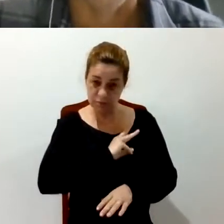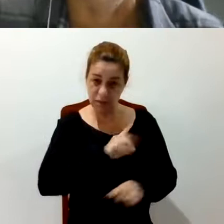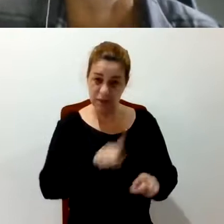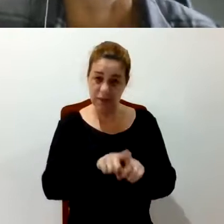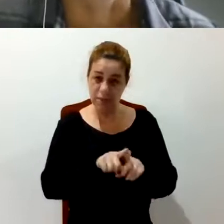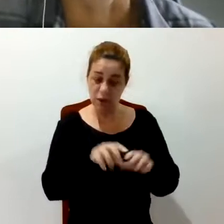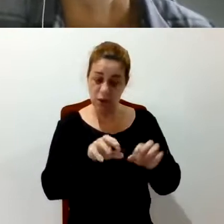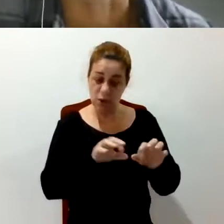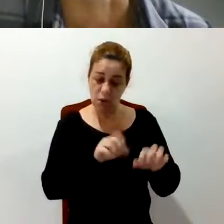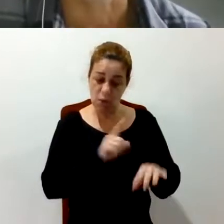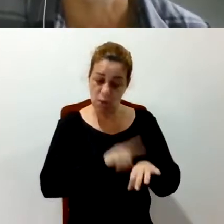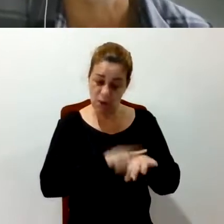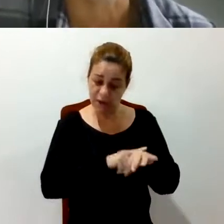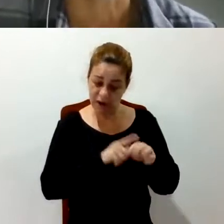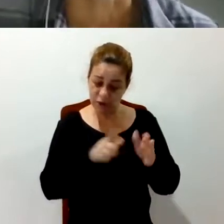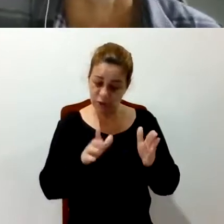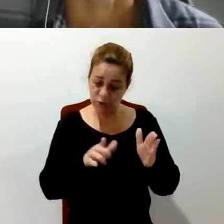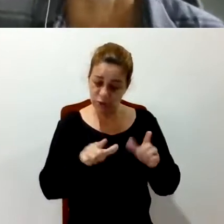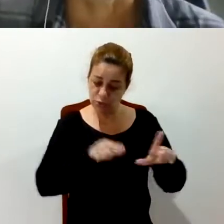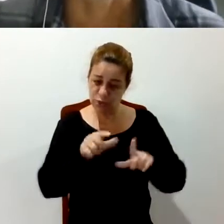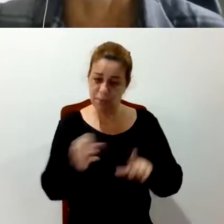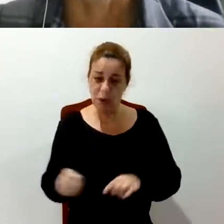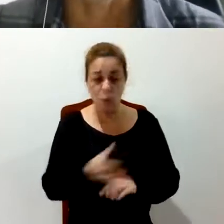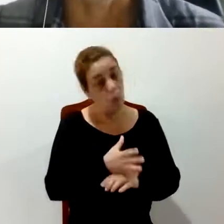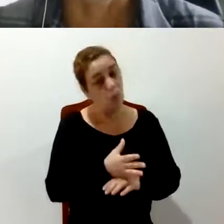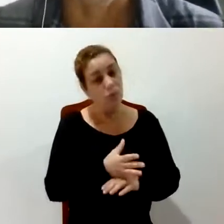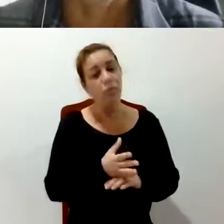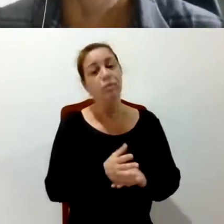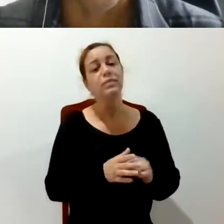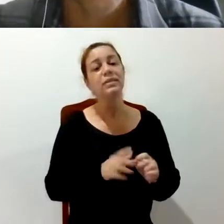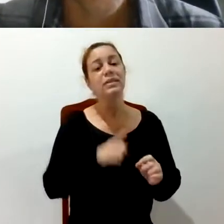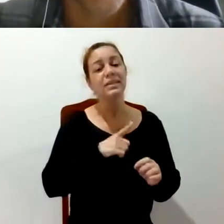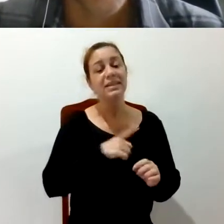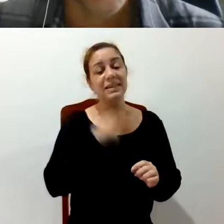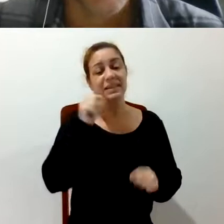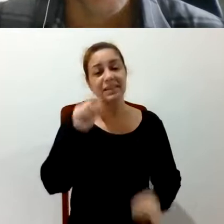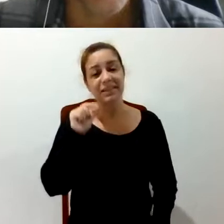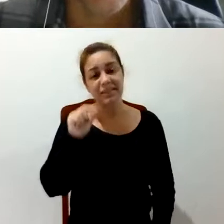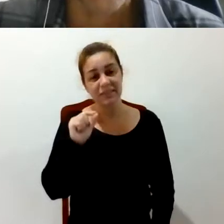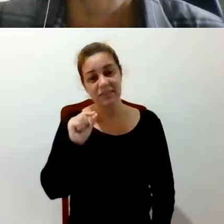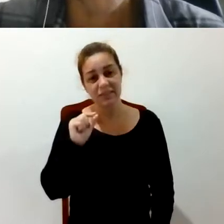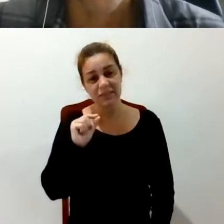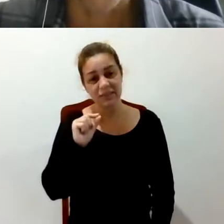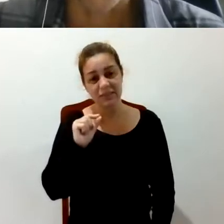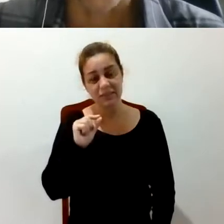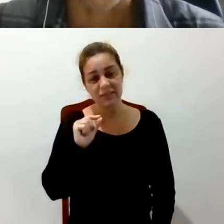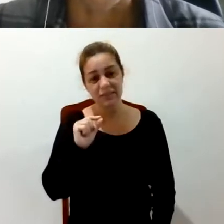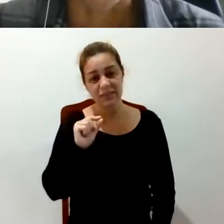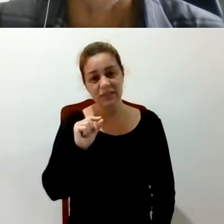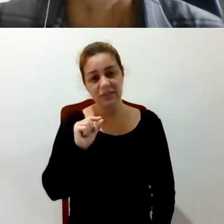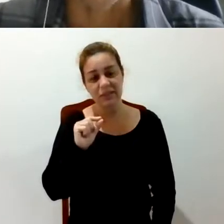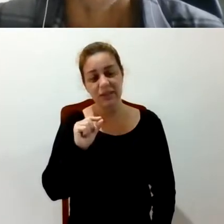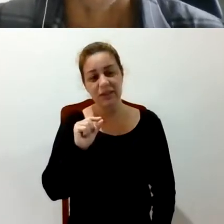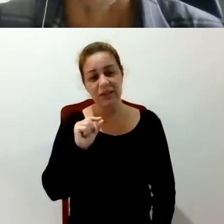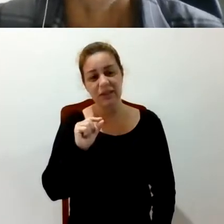itinerário formativo, né? Essas coisas todas, eu acho que está dando aí uma nova configuração